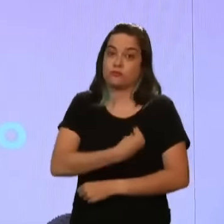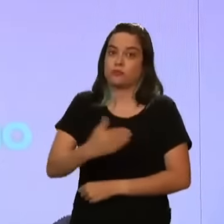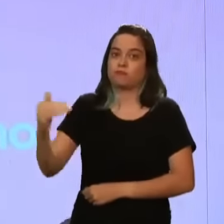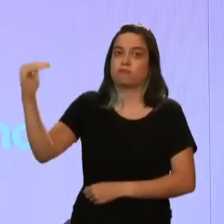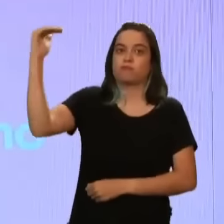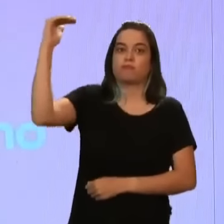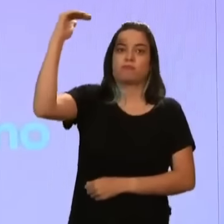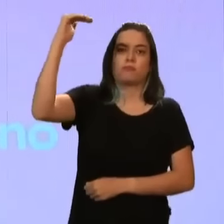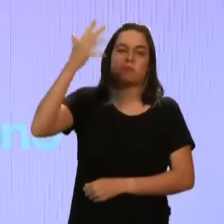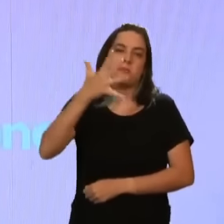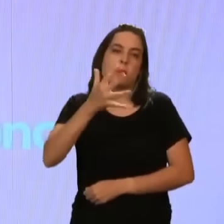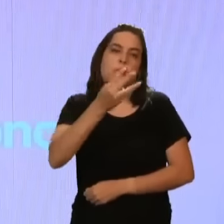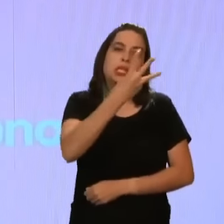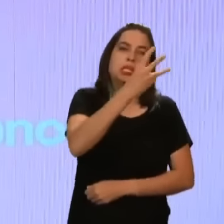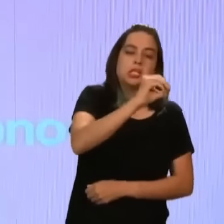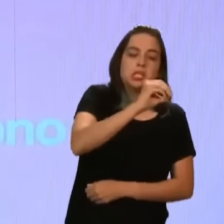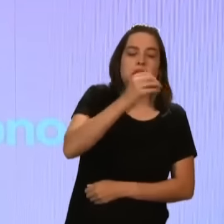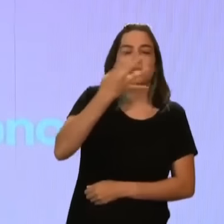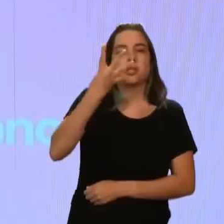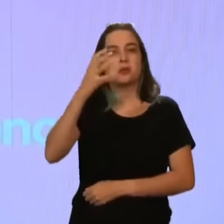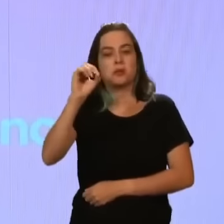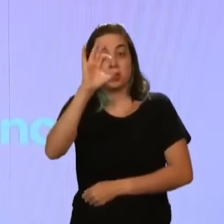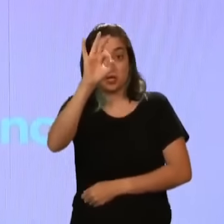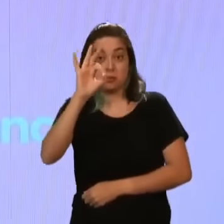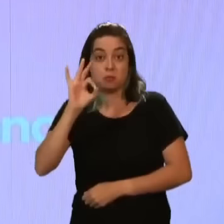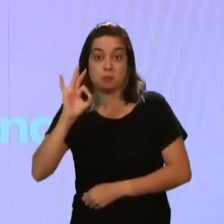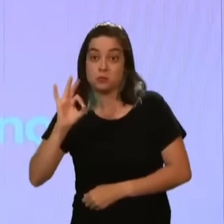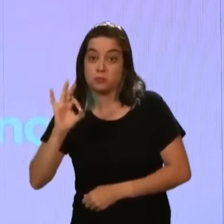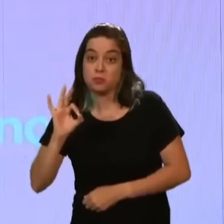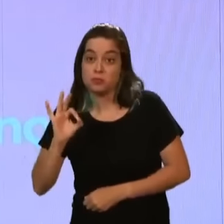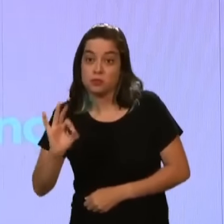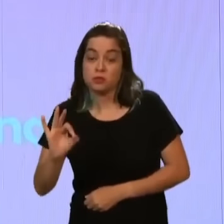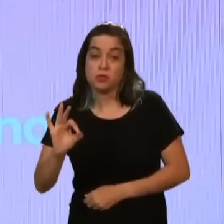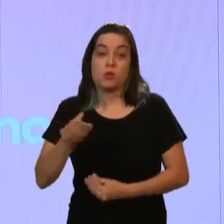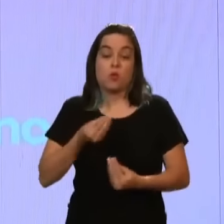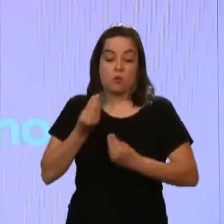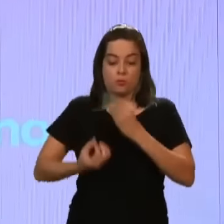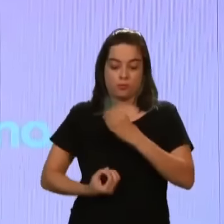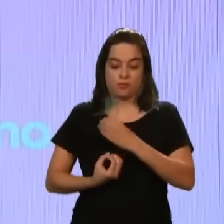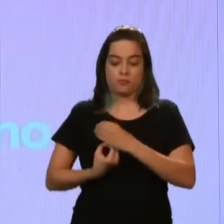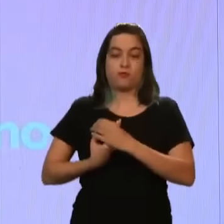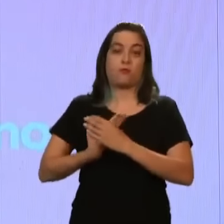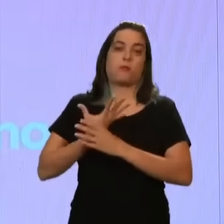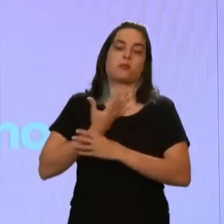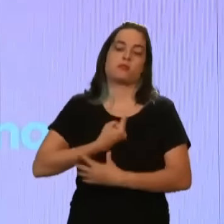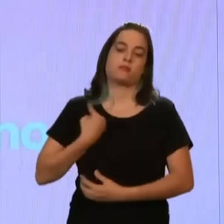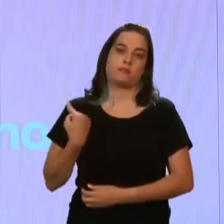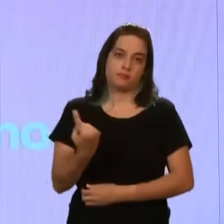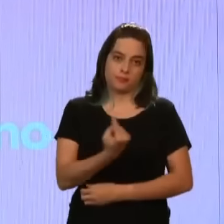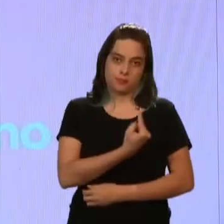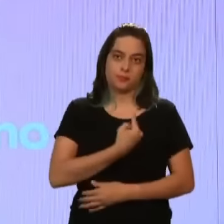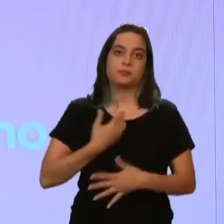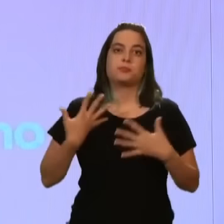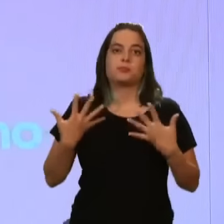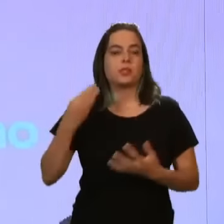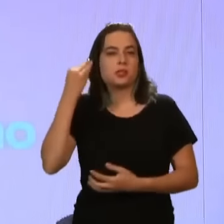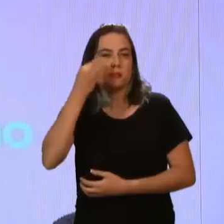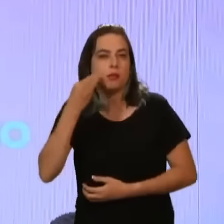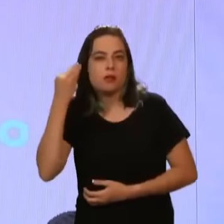são 30 a 40% da formação de quem nós somos pelas experiências e